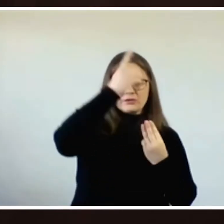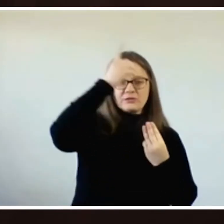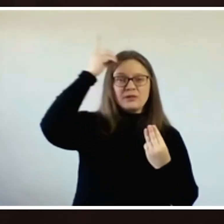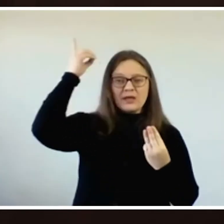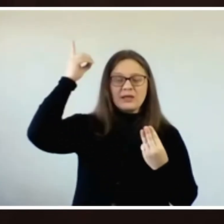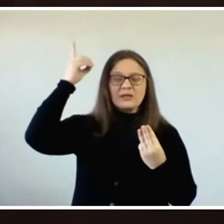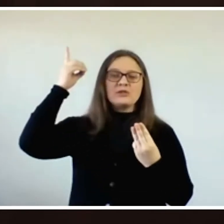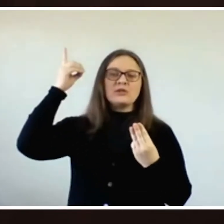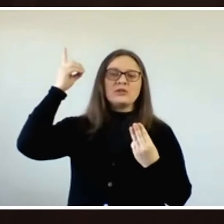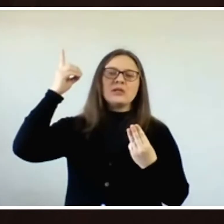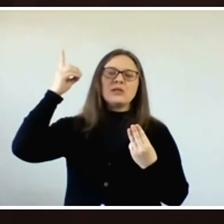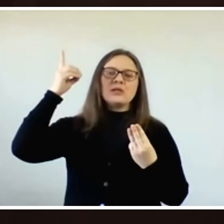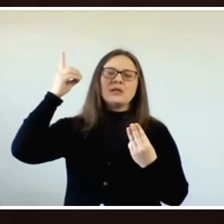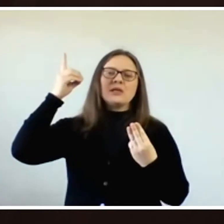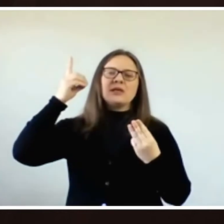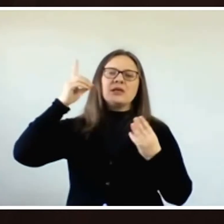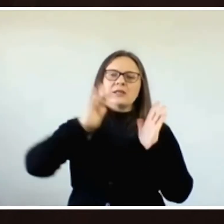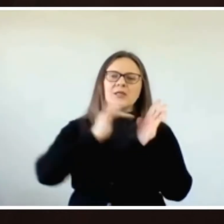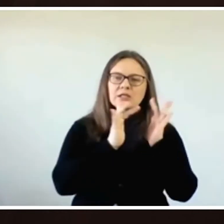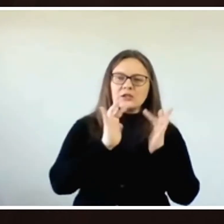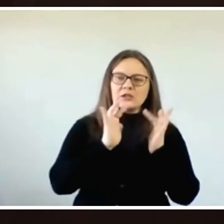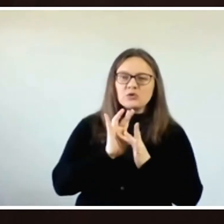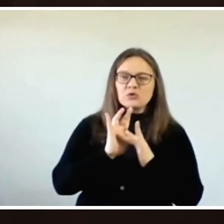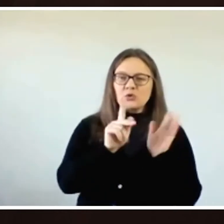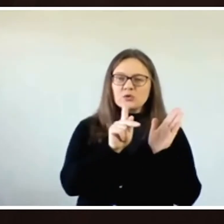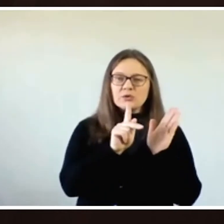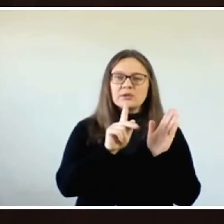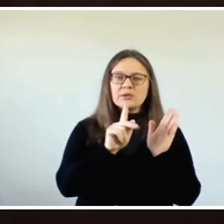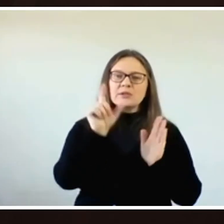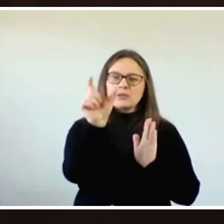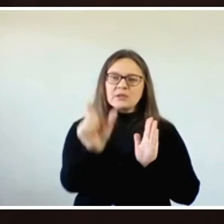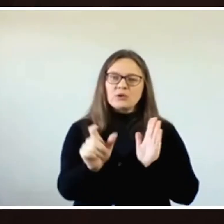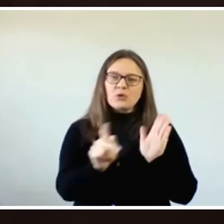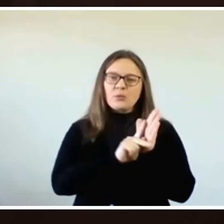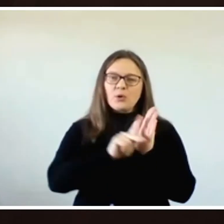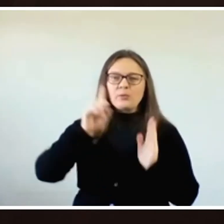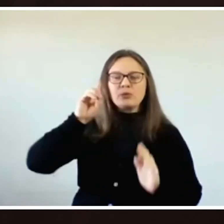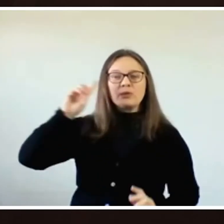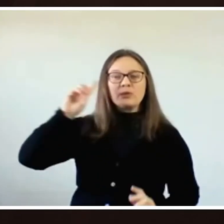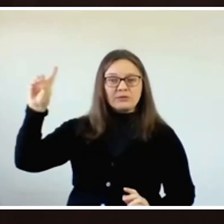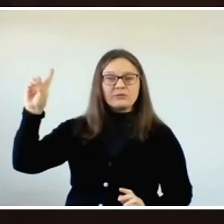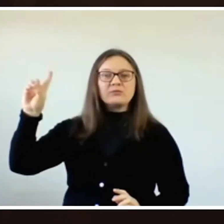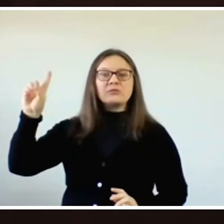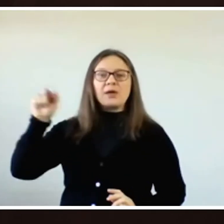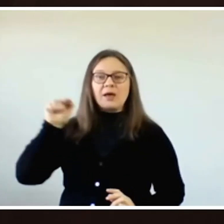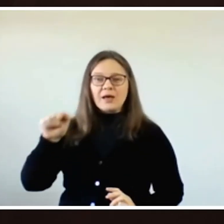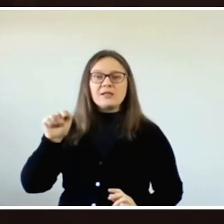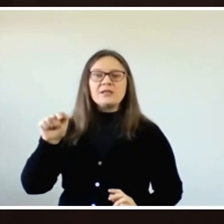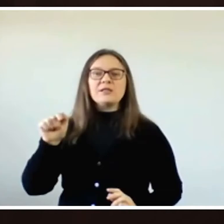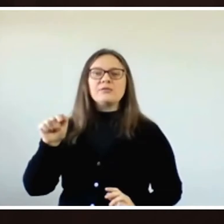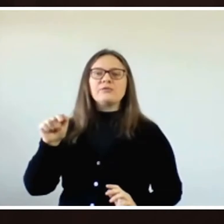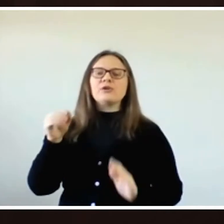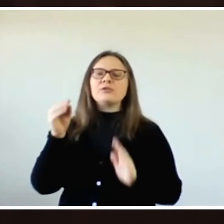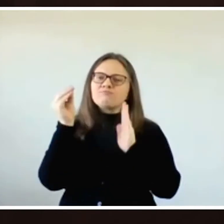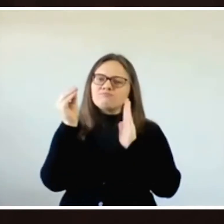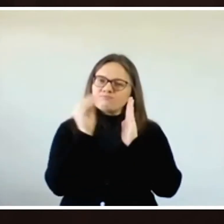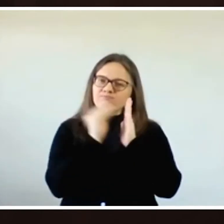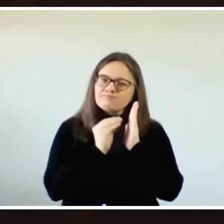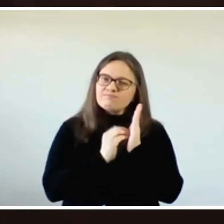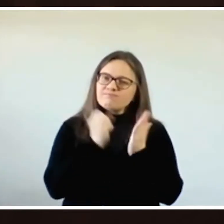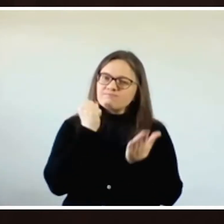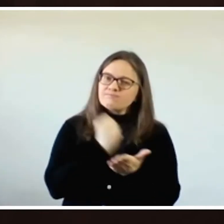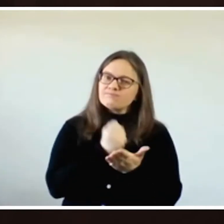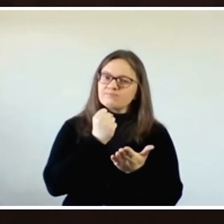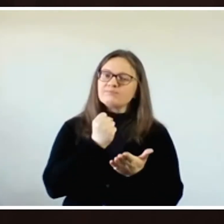passo importante, porque se não tivesse havido isso, irmão, nós poderíamos hoje estar